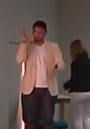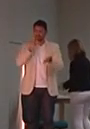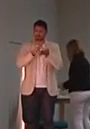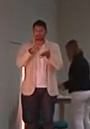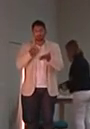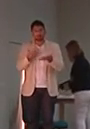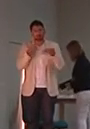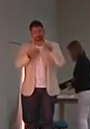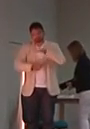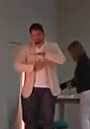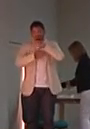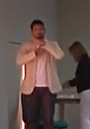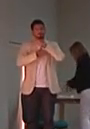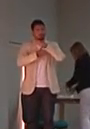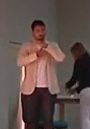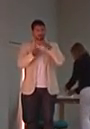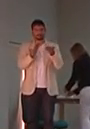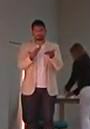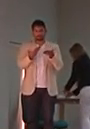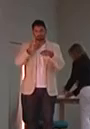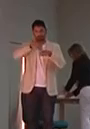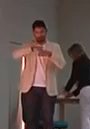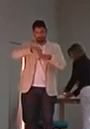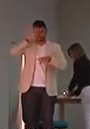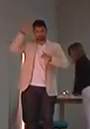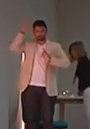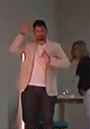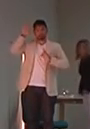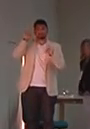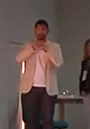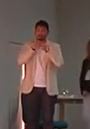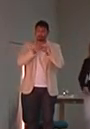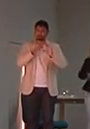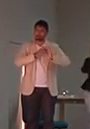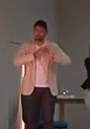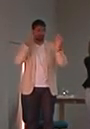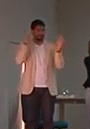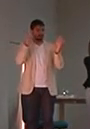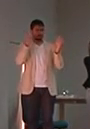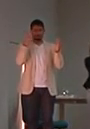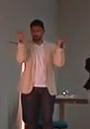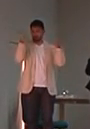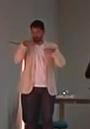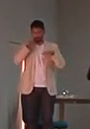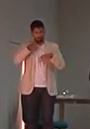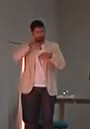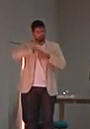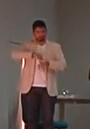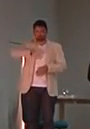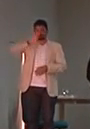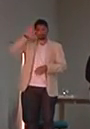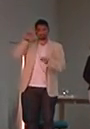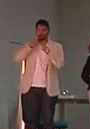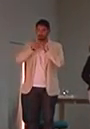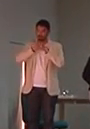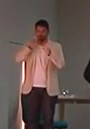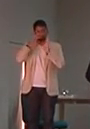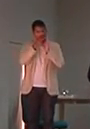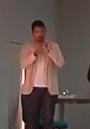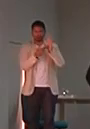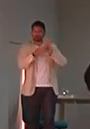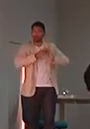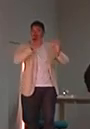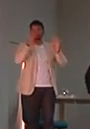de reitor através das eleições livres e soberanas dentro das regras democráticas que existem no país. E